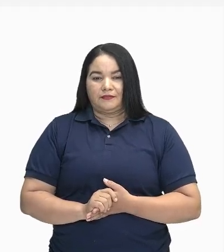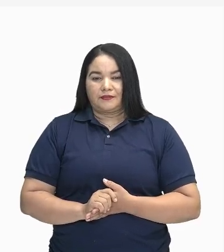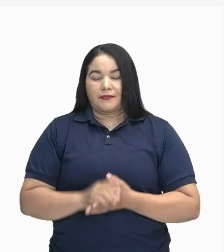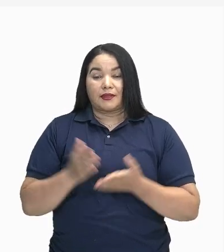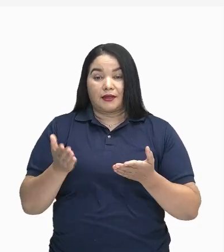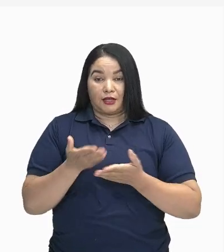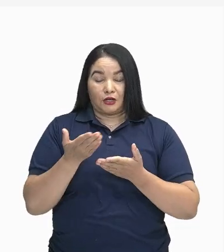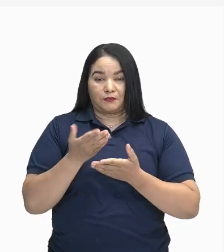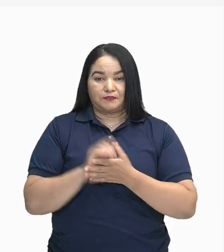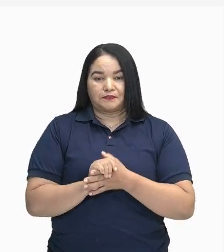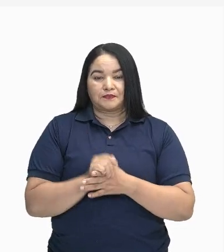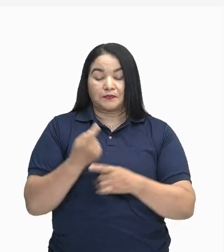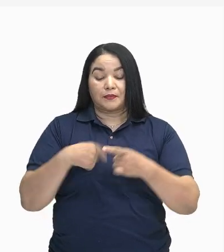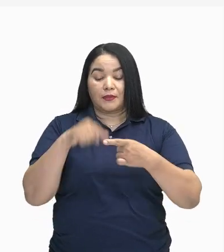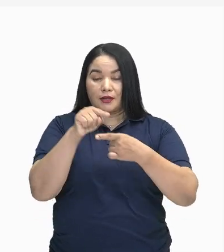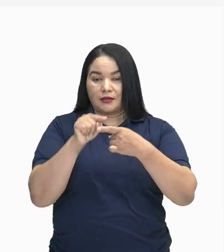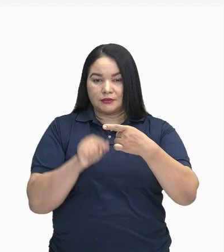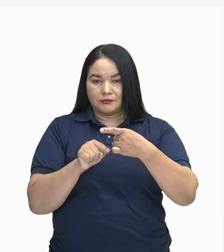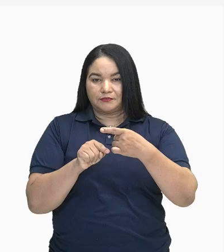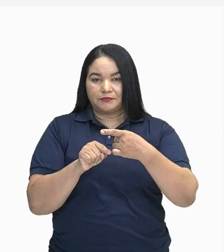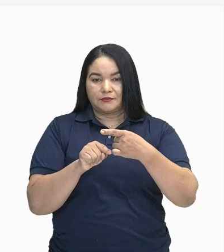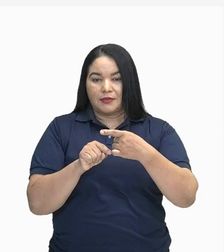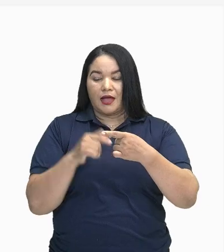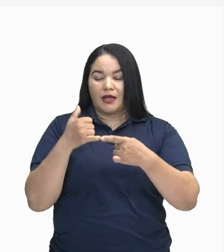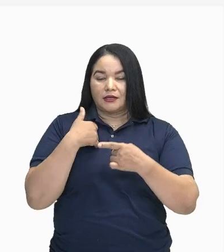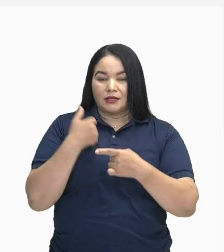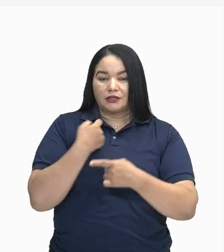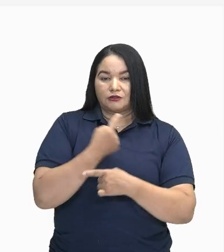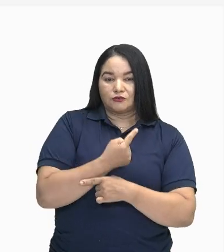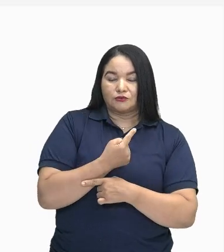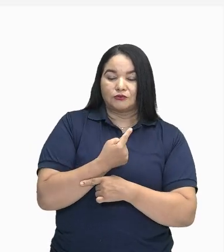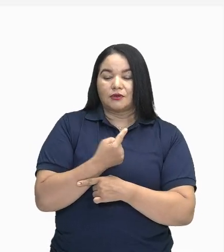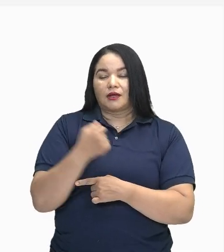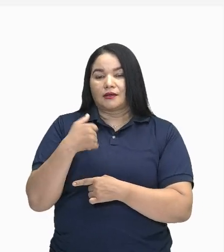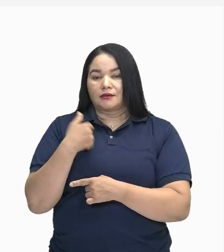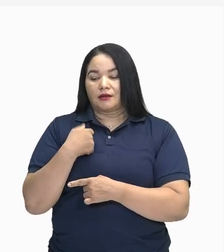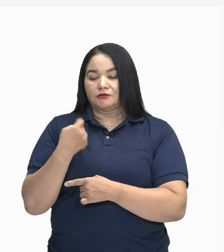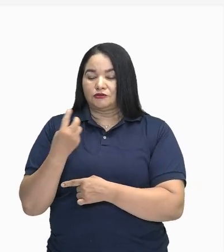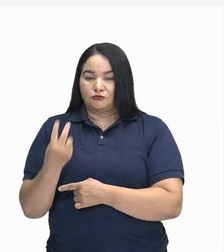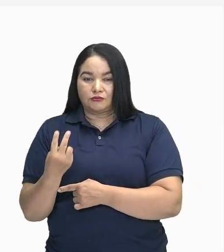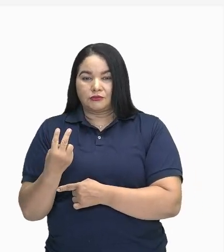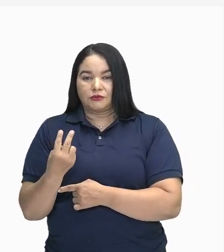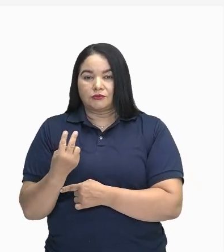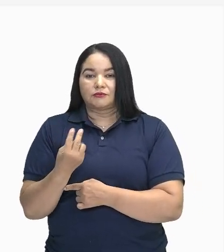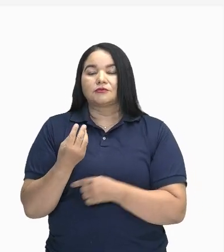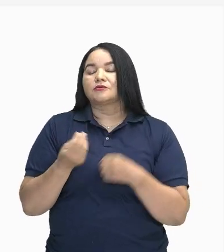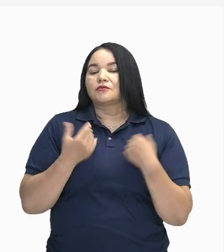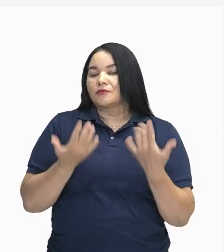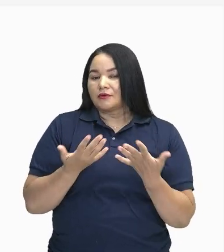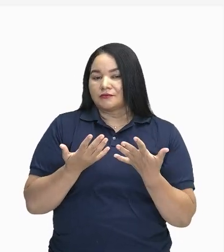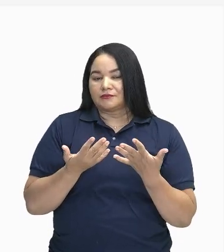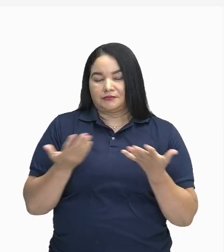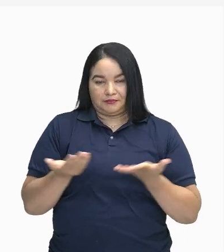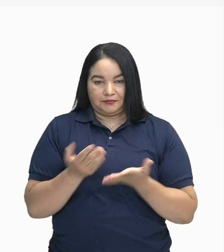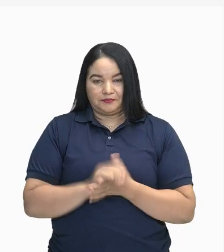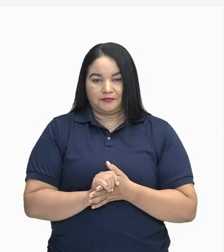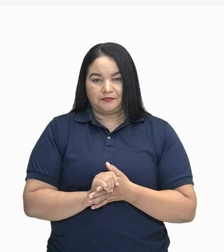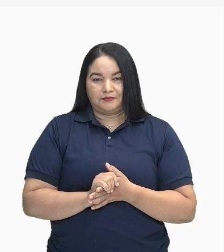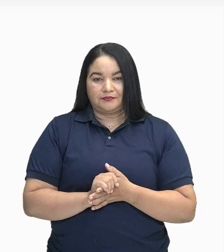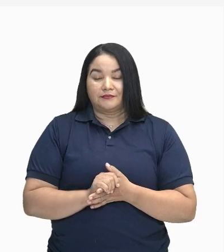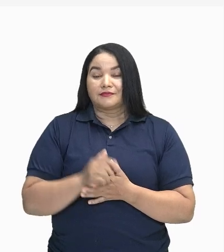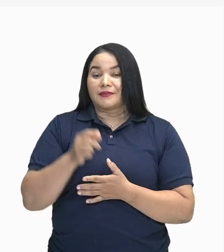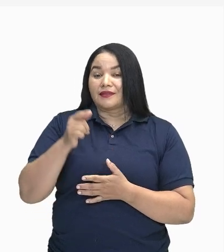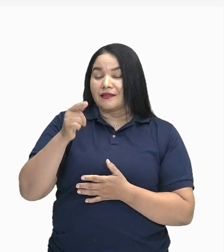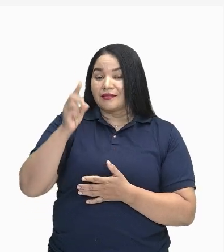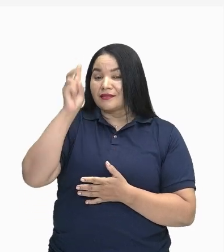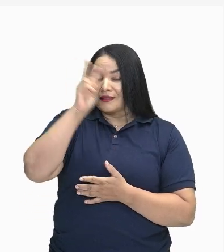razão entre a idade de Fátima e a idade de Luísa? Falei razão, o que